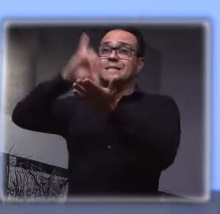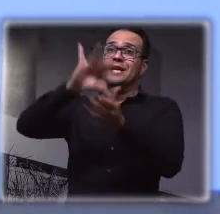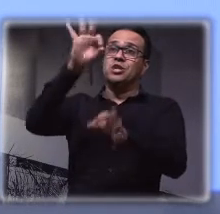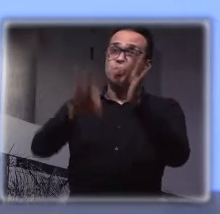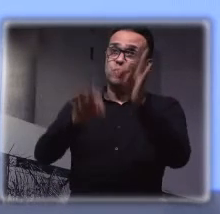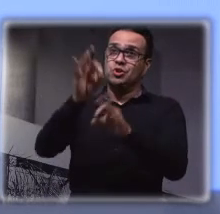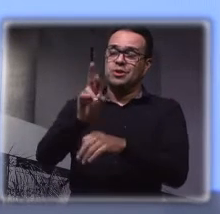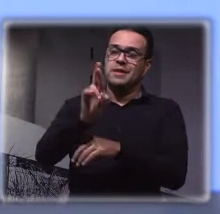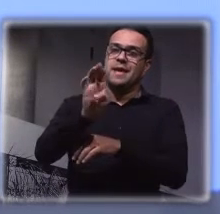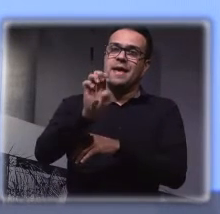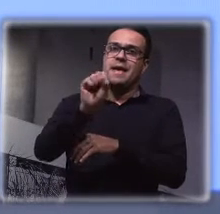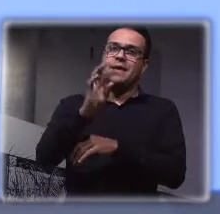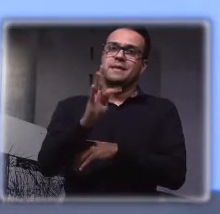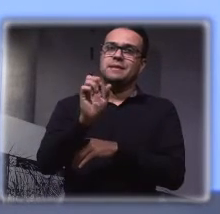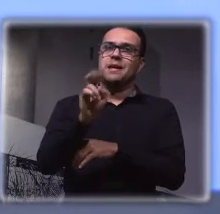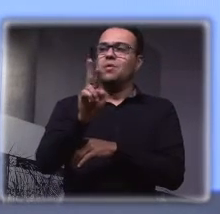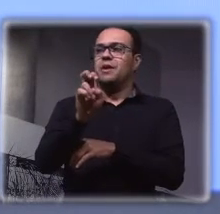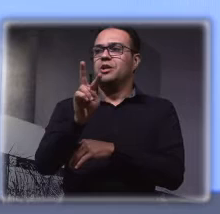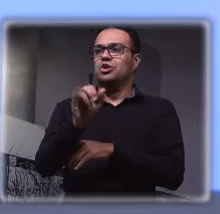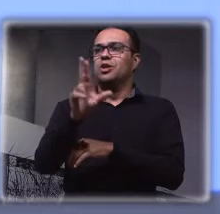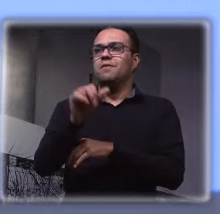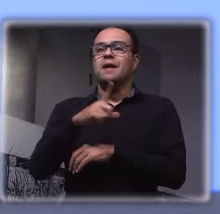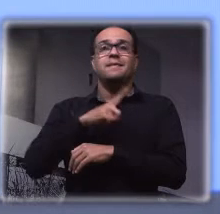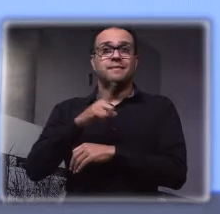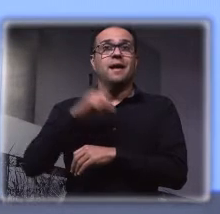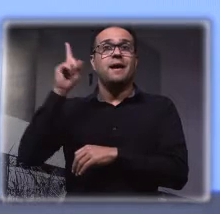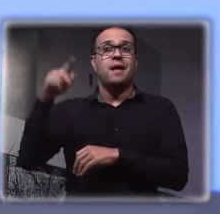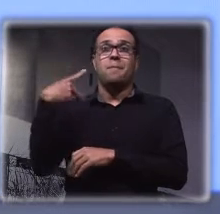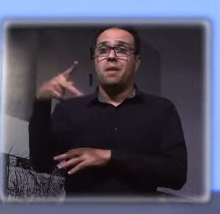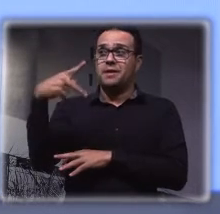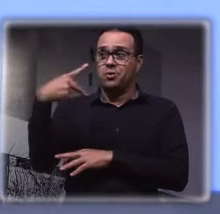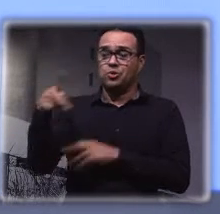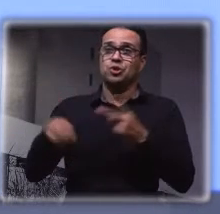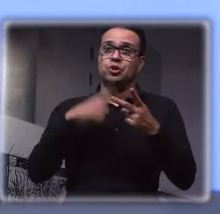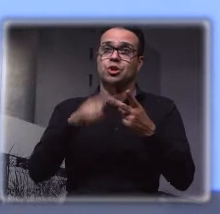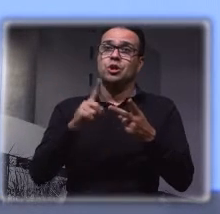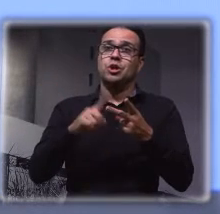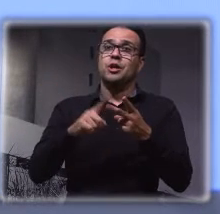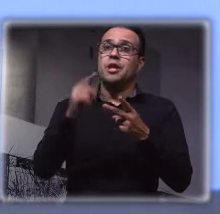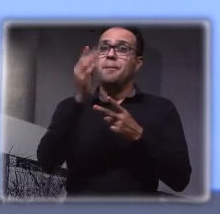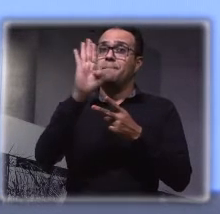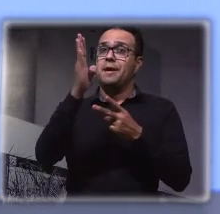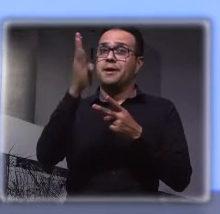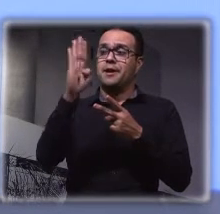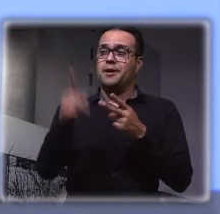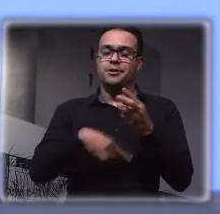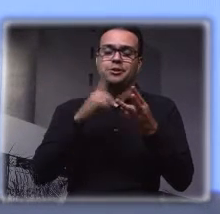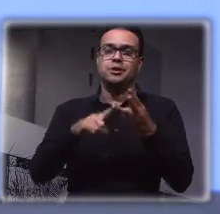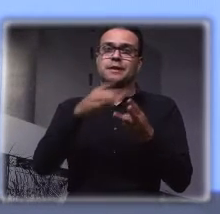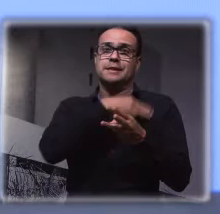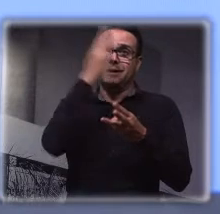Justiça Restaurativa, que existe em Planaltina, existe no Núcleo Bandeirante, existe em